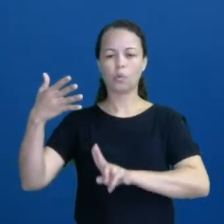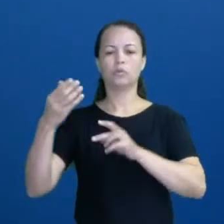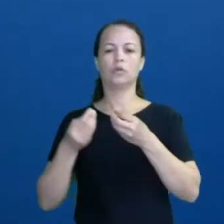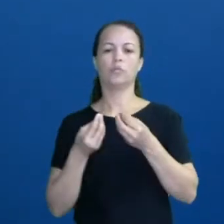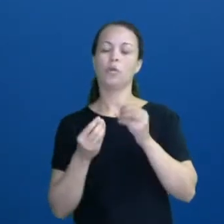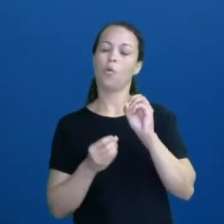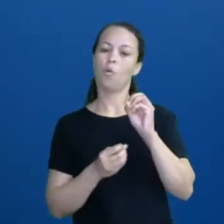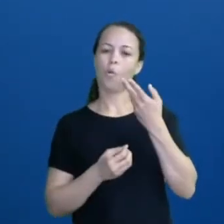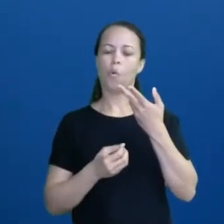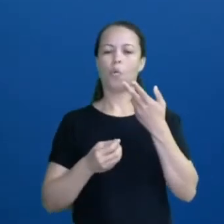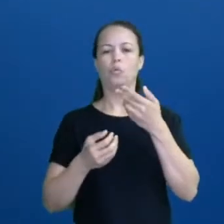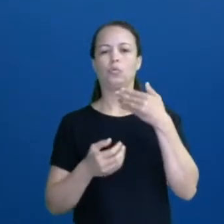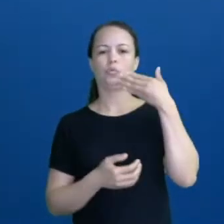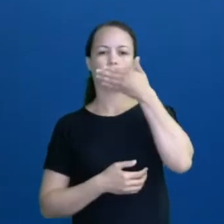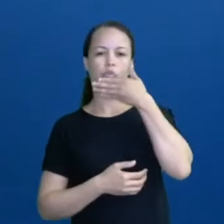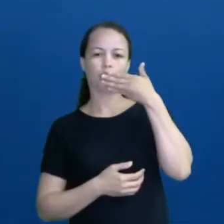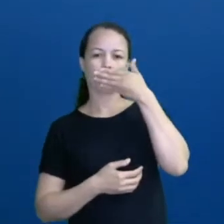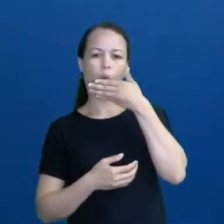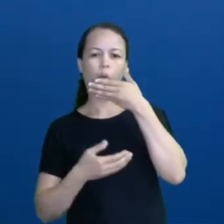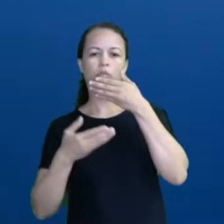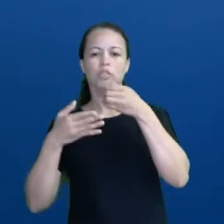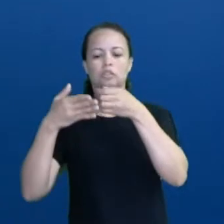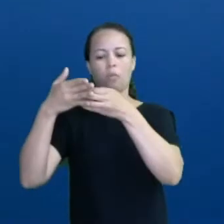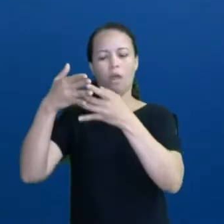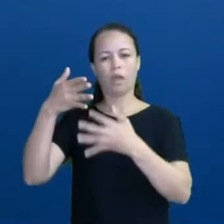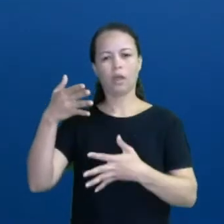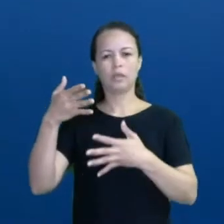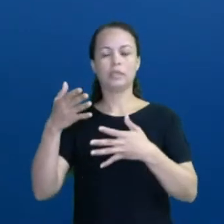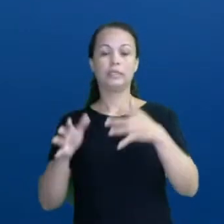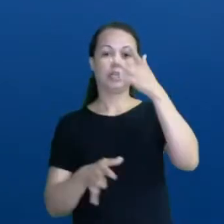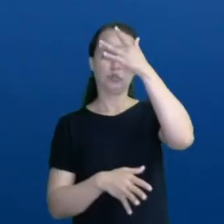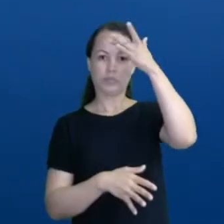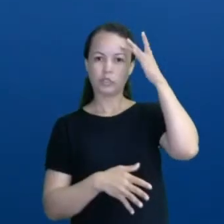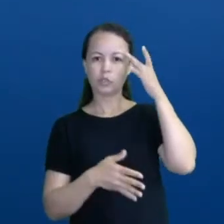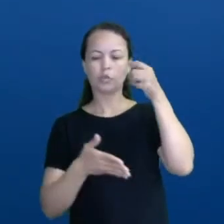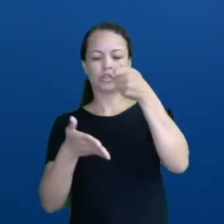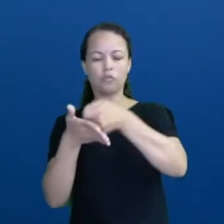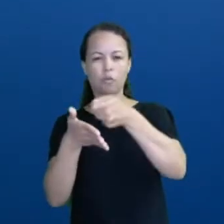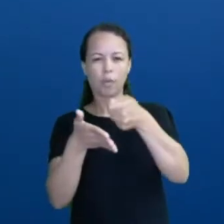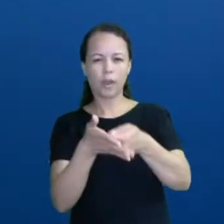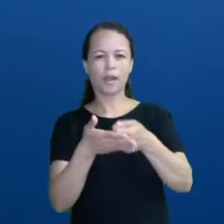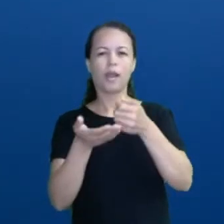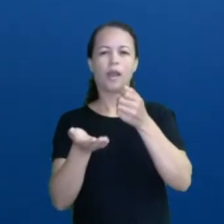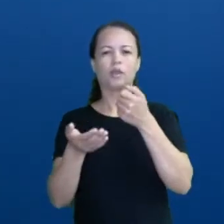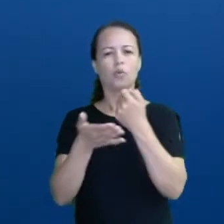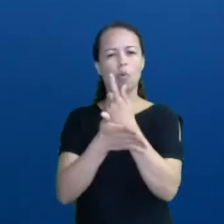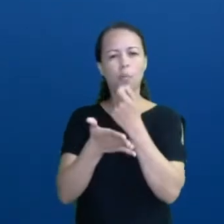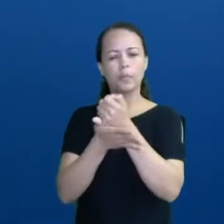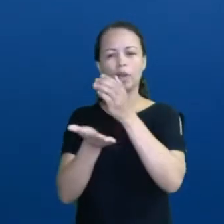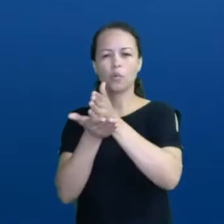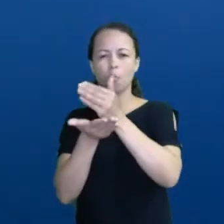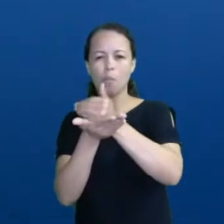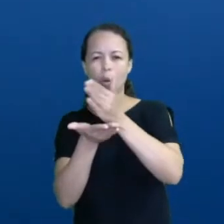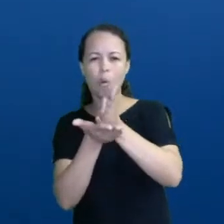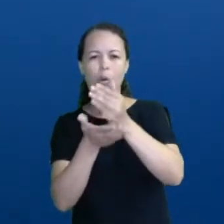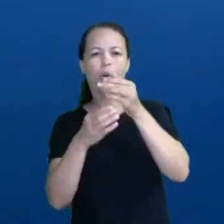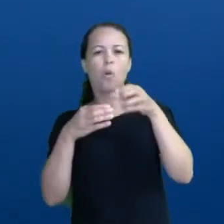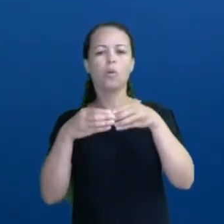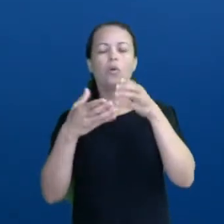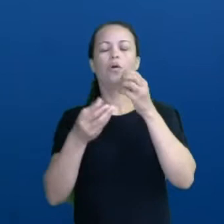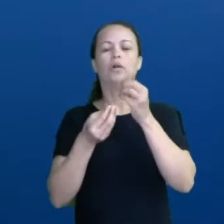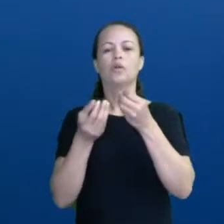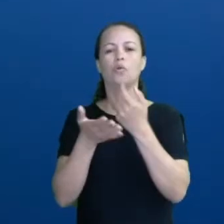preciso ter naquela festa, uma lista das pessoas a quem eu vou pagar, que eu comprei o bolo, que eu comprei o refrigerante, que eu comprei